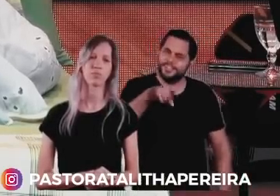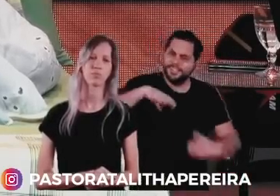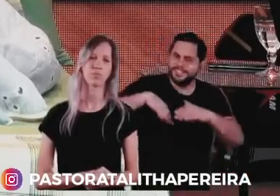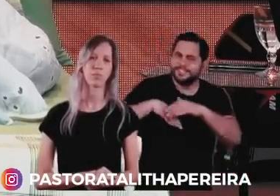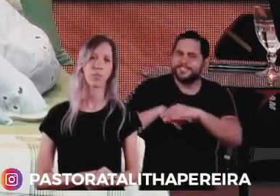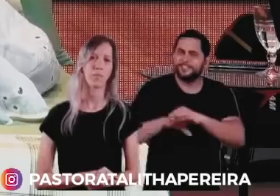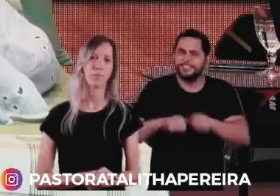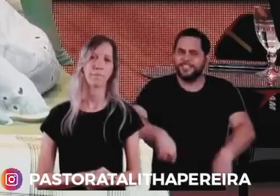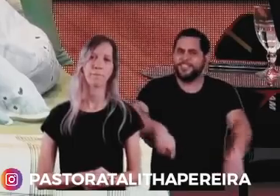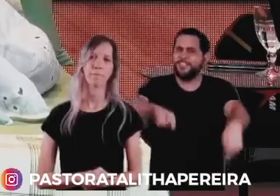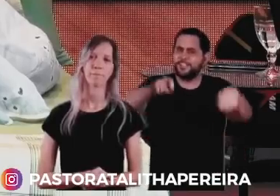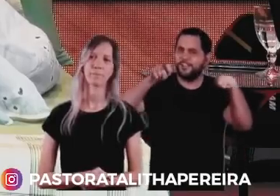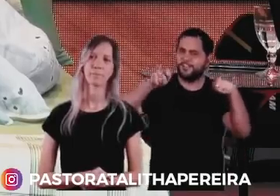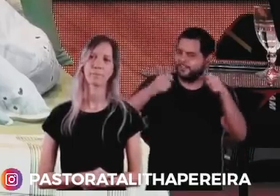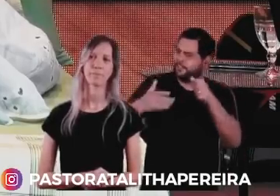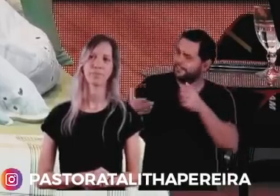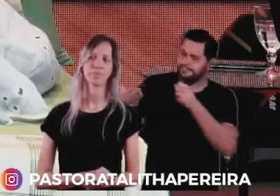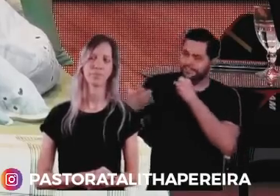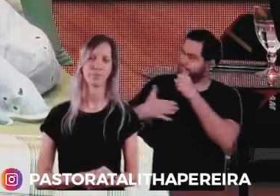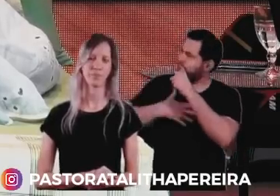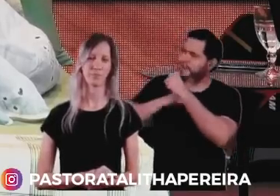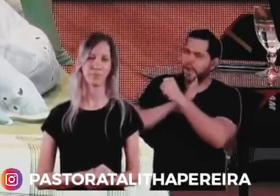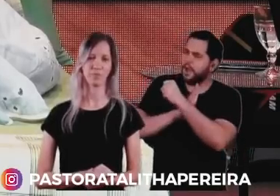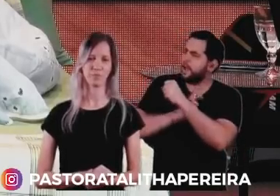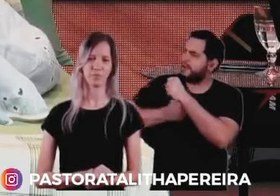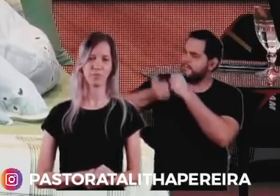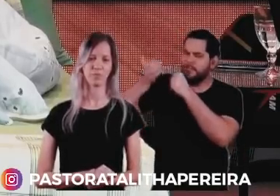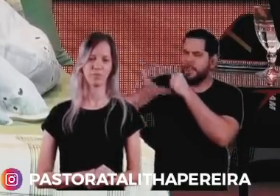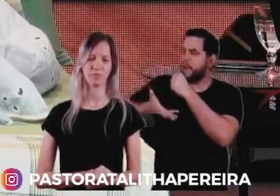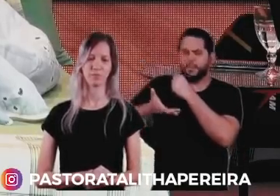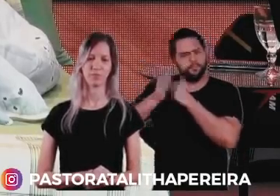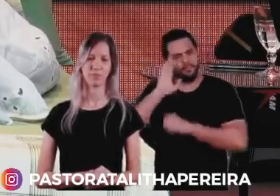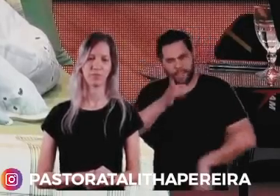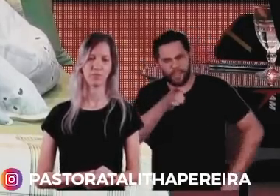lençóis e começar um cantar para o outro? E eu queria